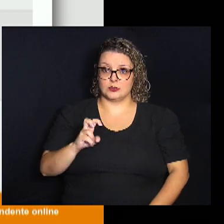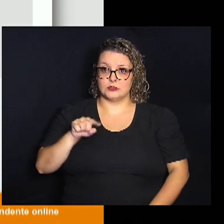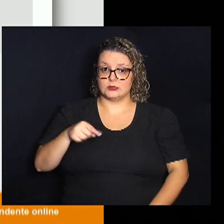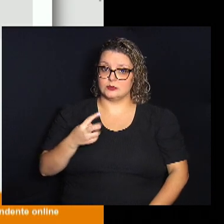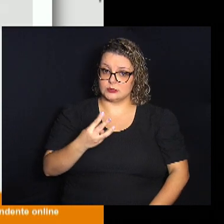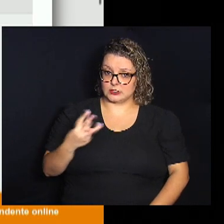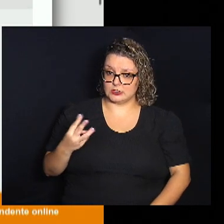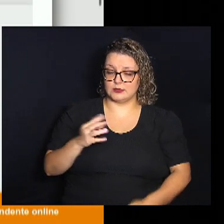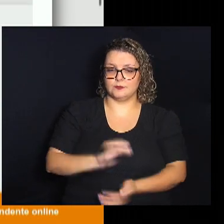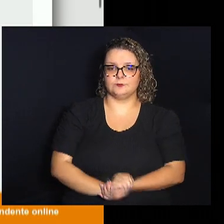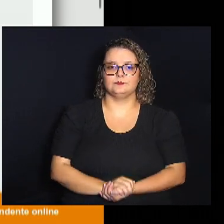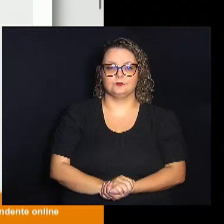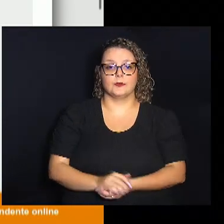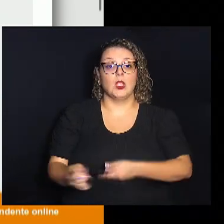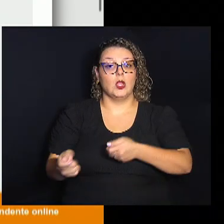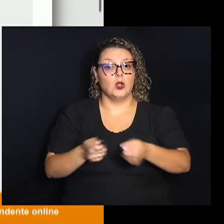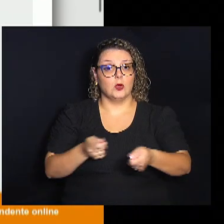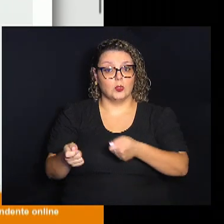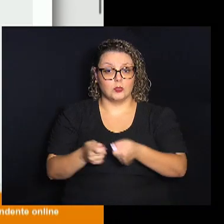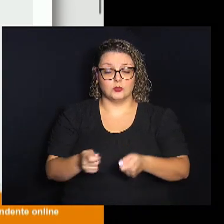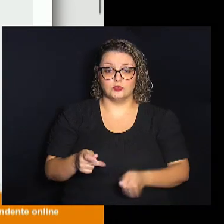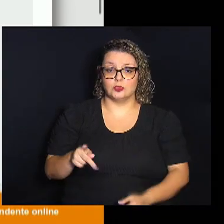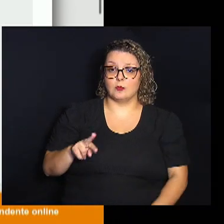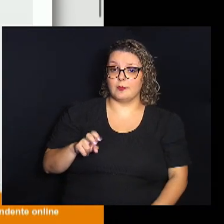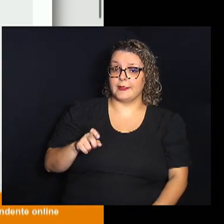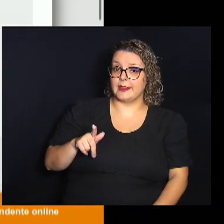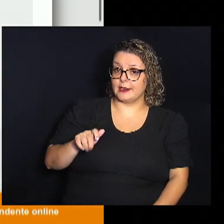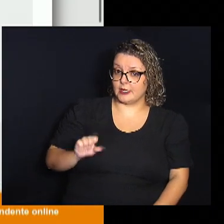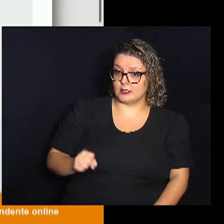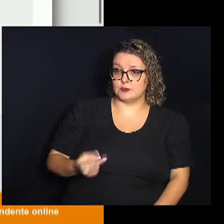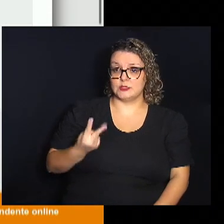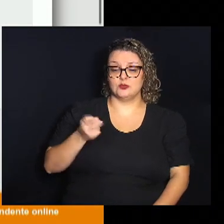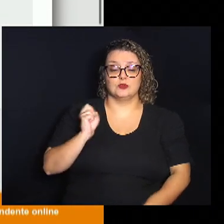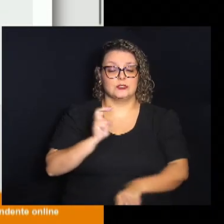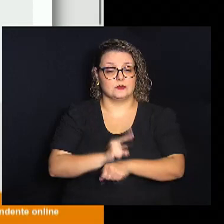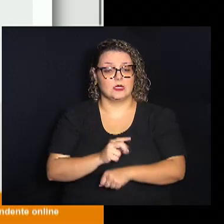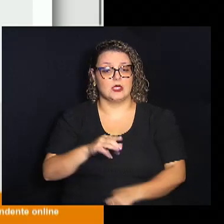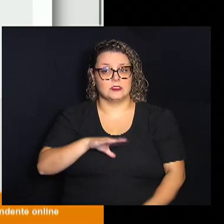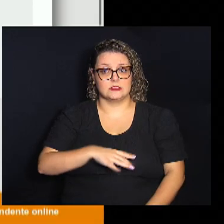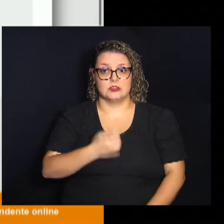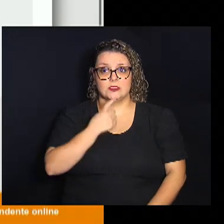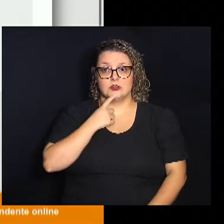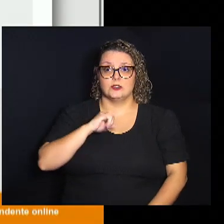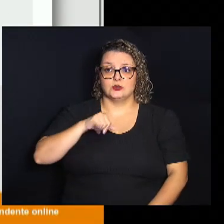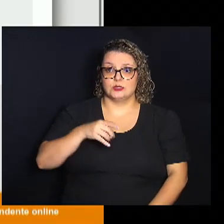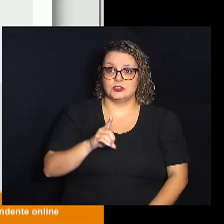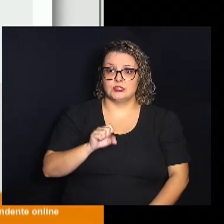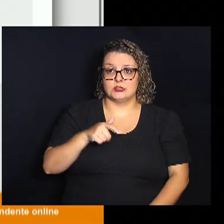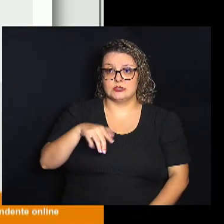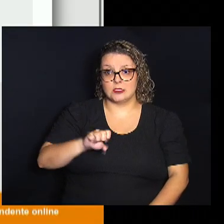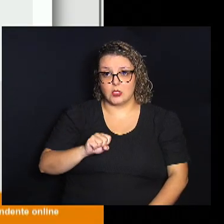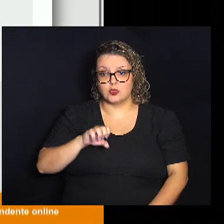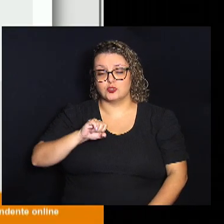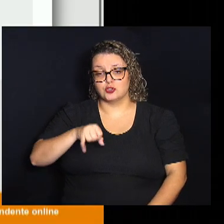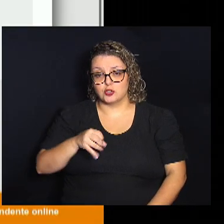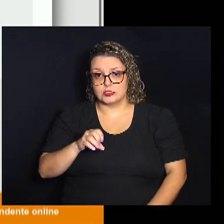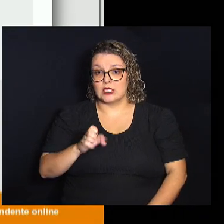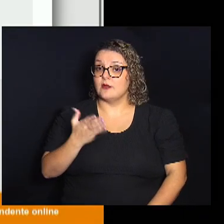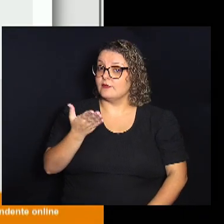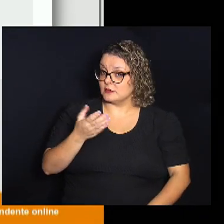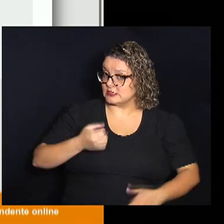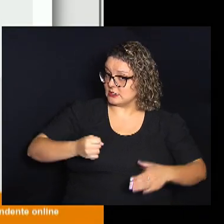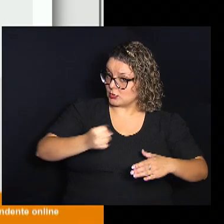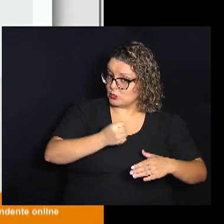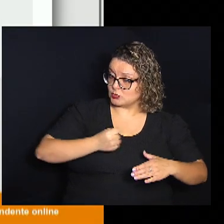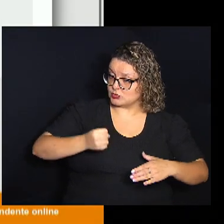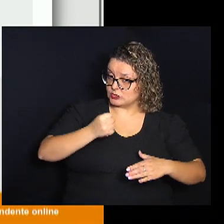1.955. Controlador de pragas, mais 2 vagas para a cidade de Campinas, lá no Jardim São José. Você que é cozinheiro, hein?